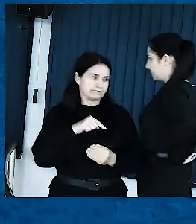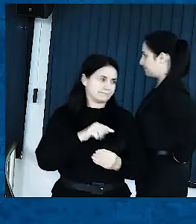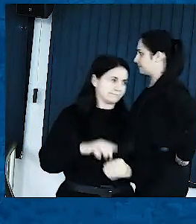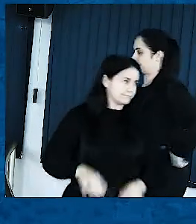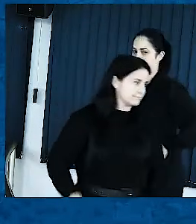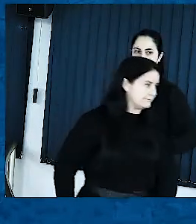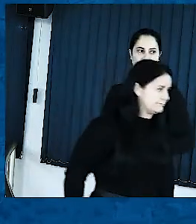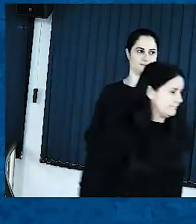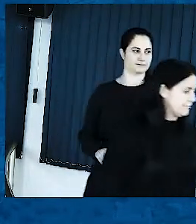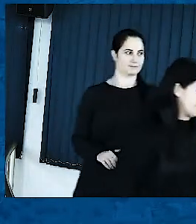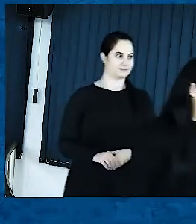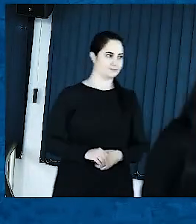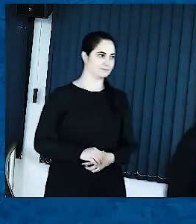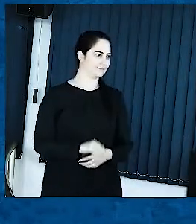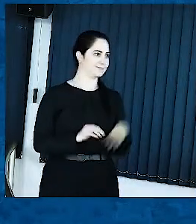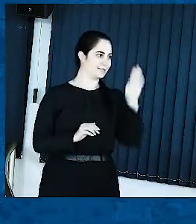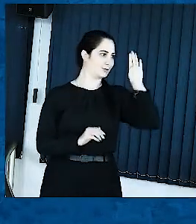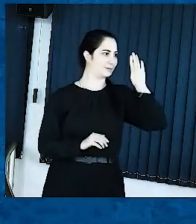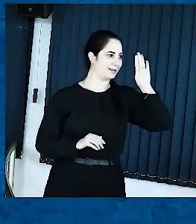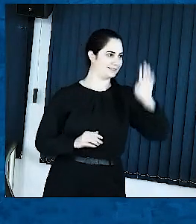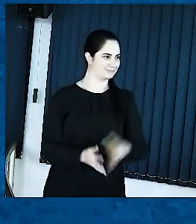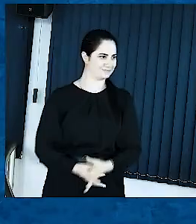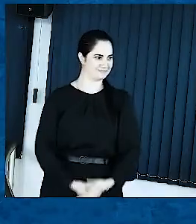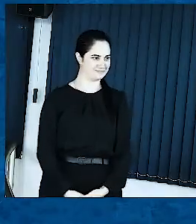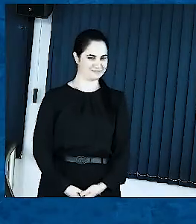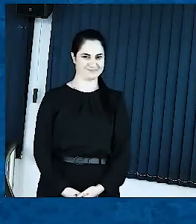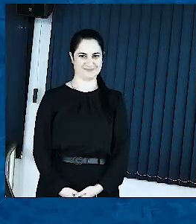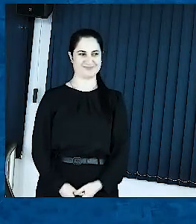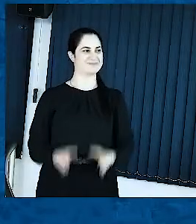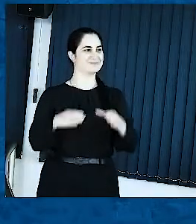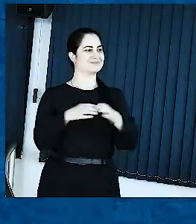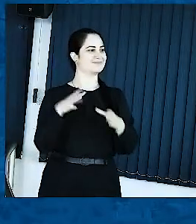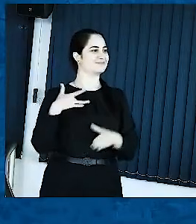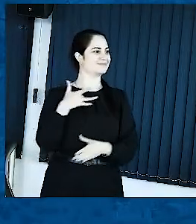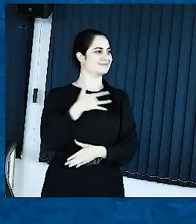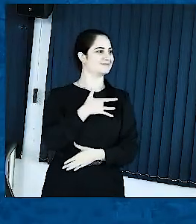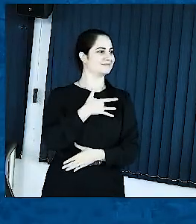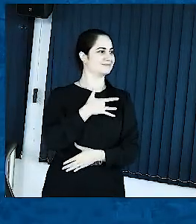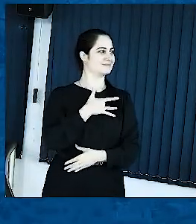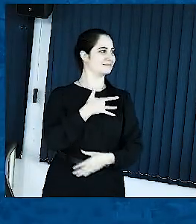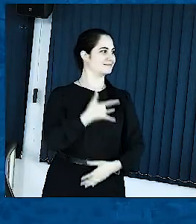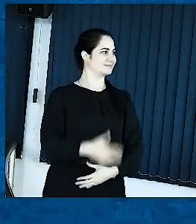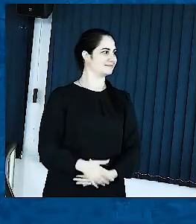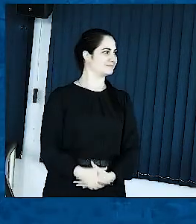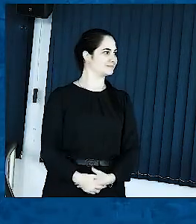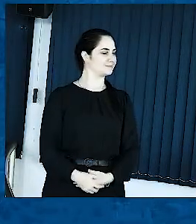professor. Olha que beleza. Equipe da saúde.